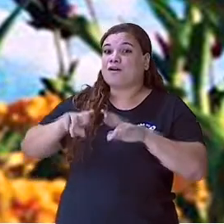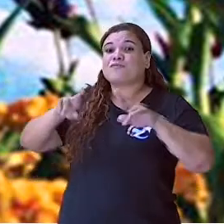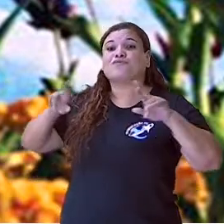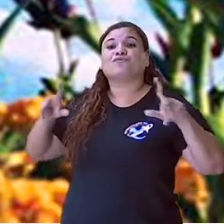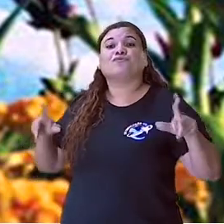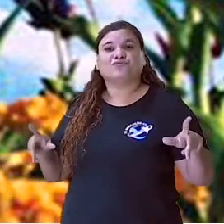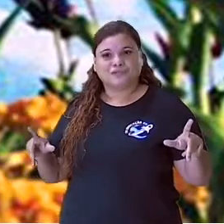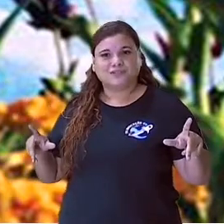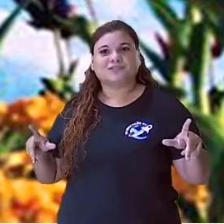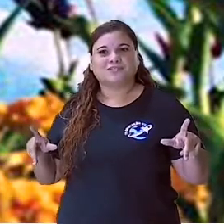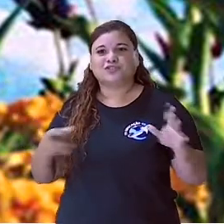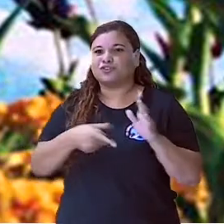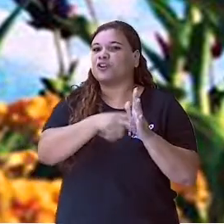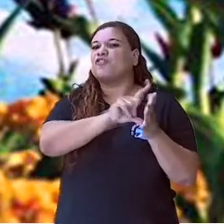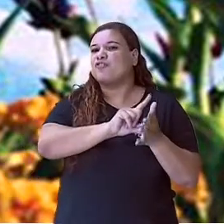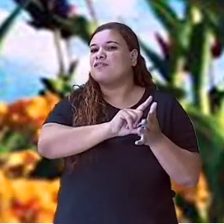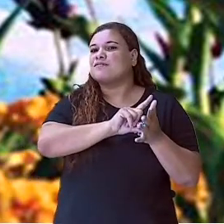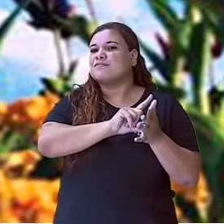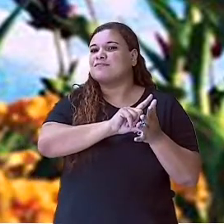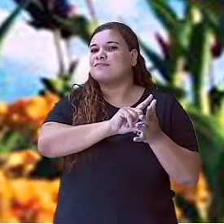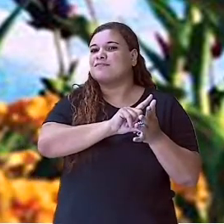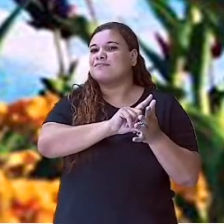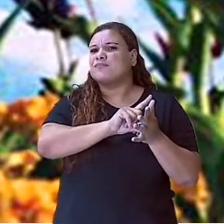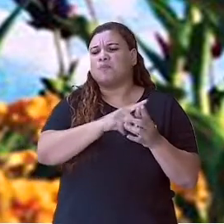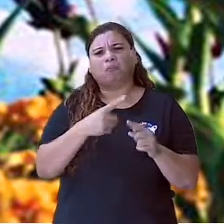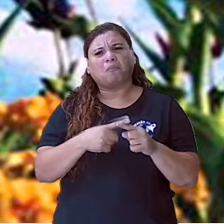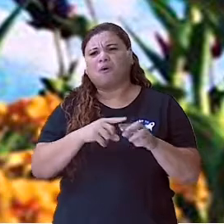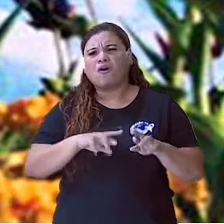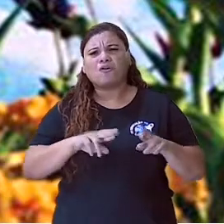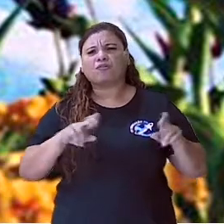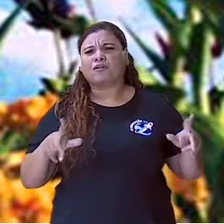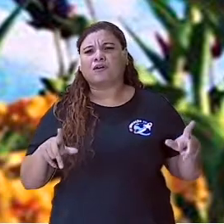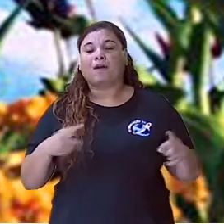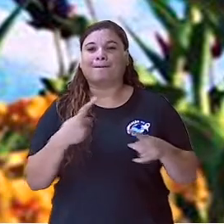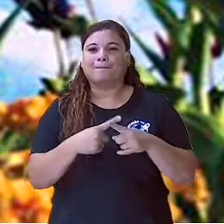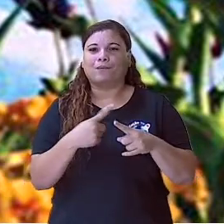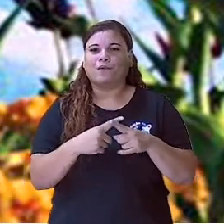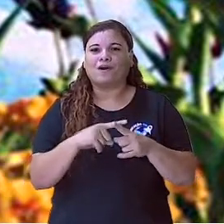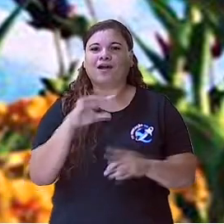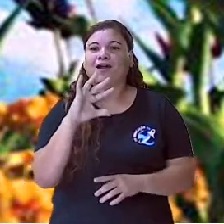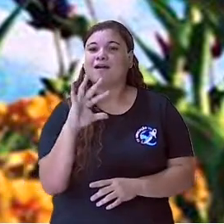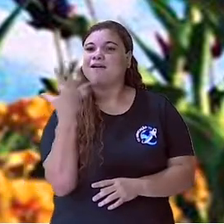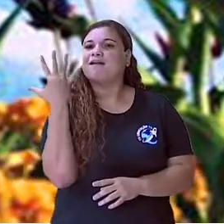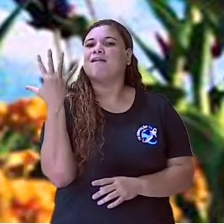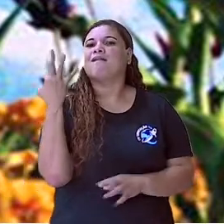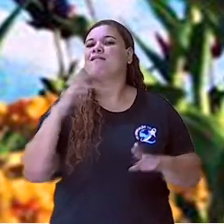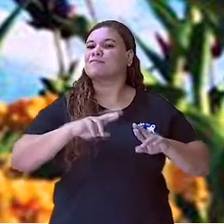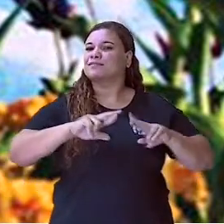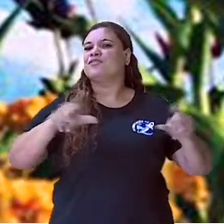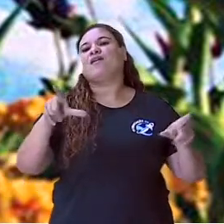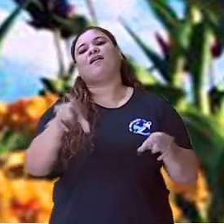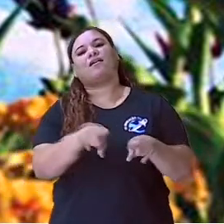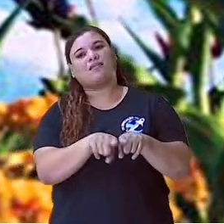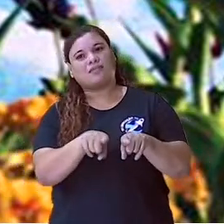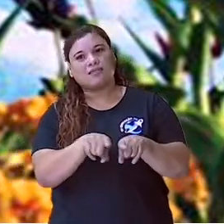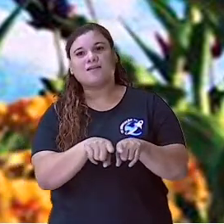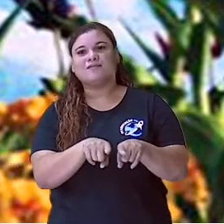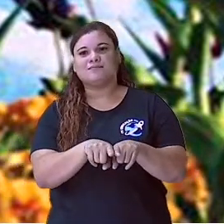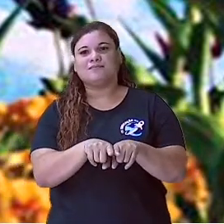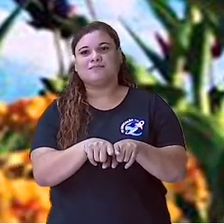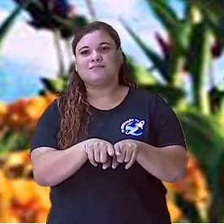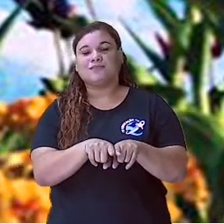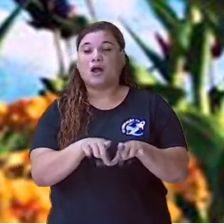onde predomina o clima tropical e onde predomina o clima temperado. Por quê? No